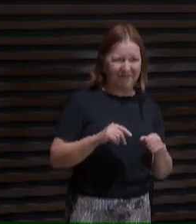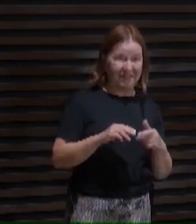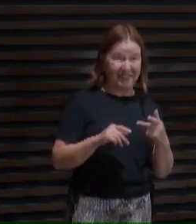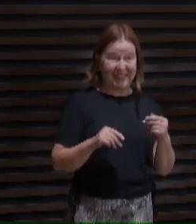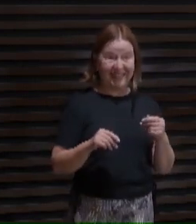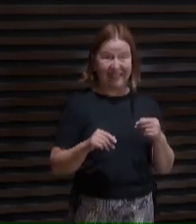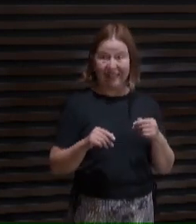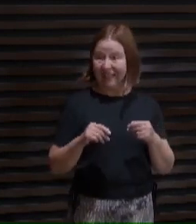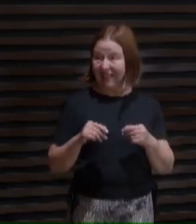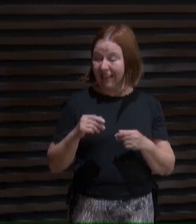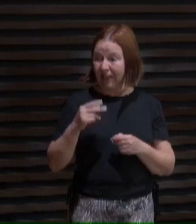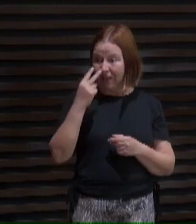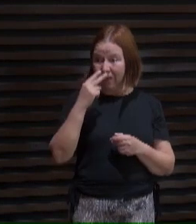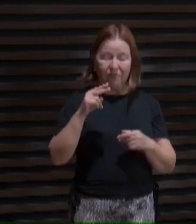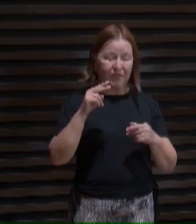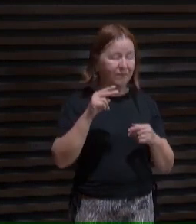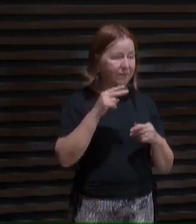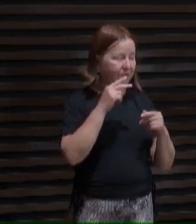olho descer lágrimas,